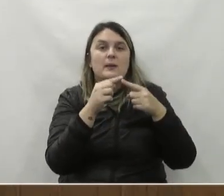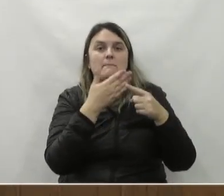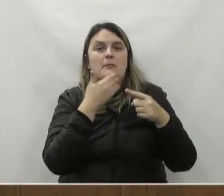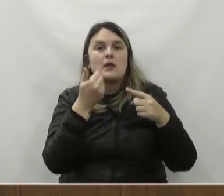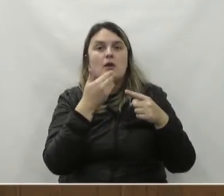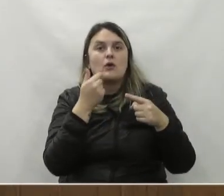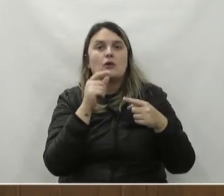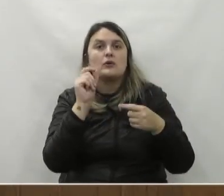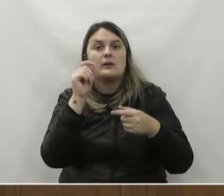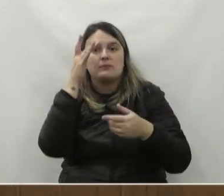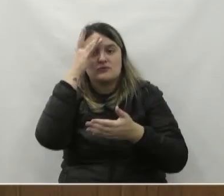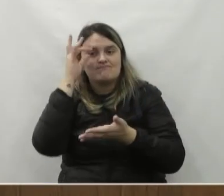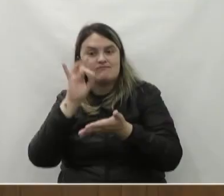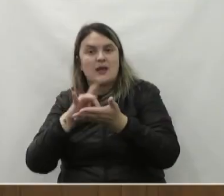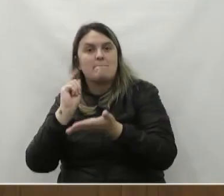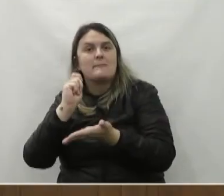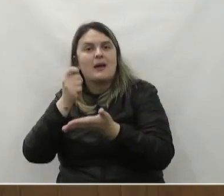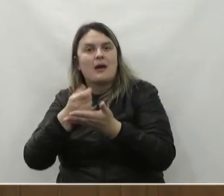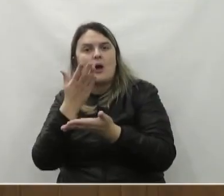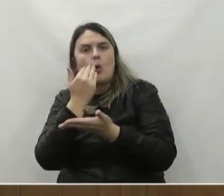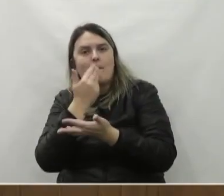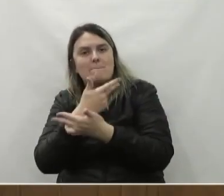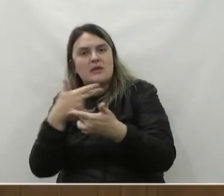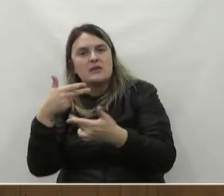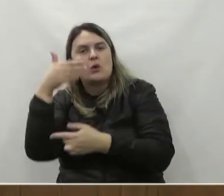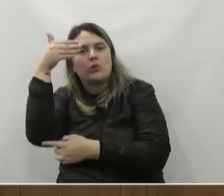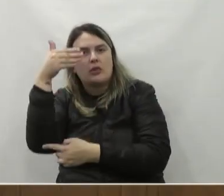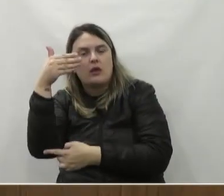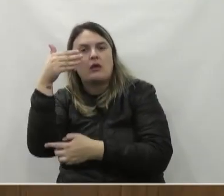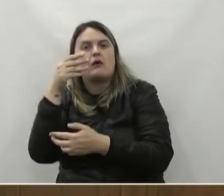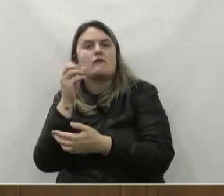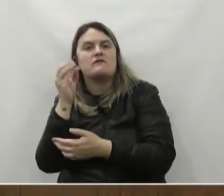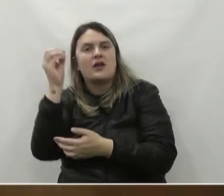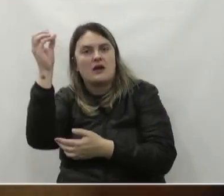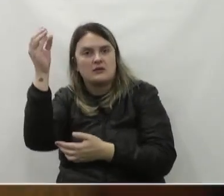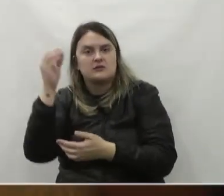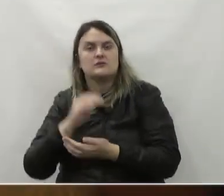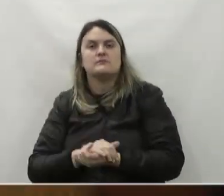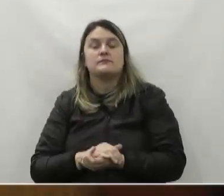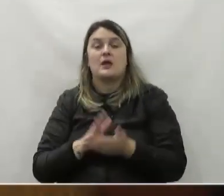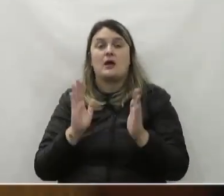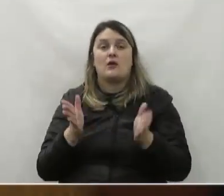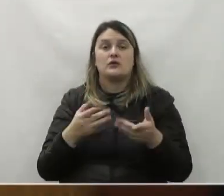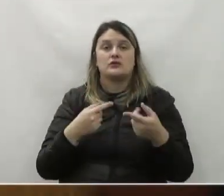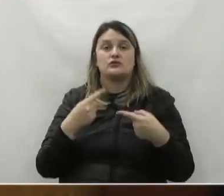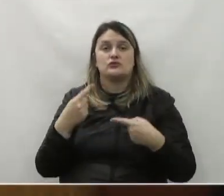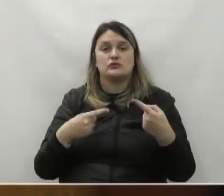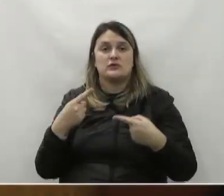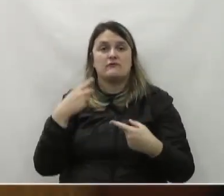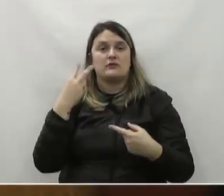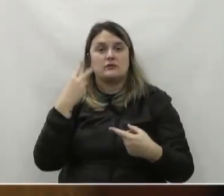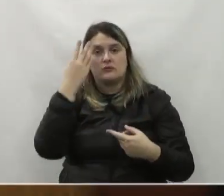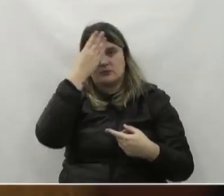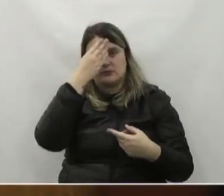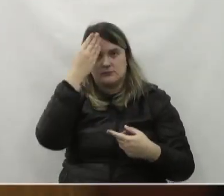os custos reais enfrentados pelos beneficiários. Em discussão, com a palavra, vereador Cordovan